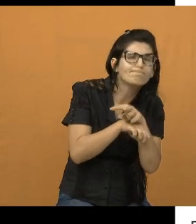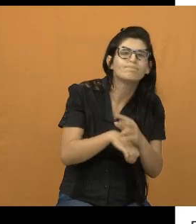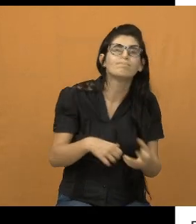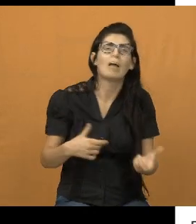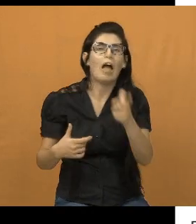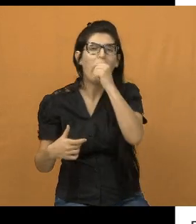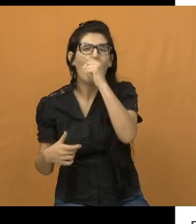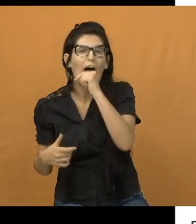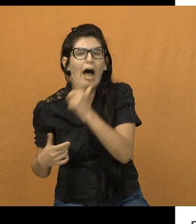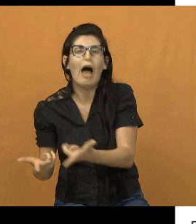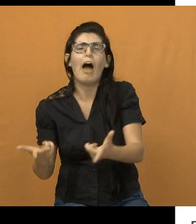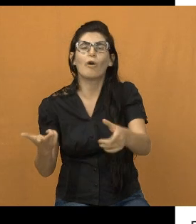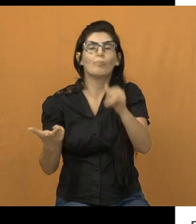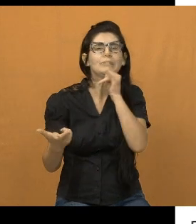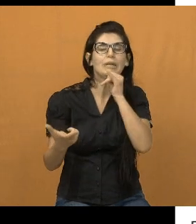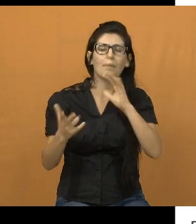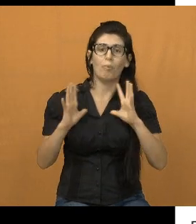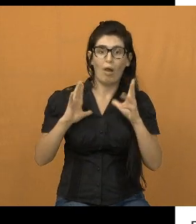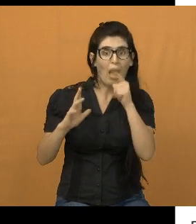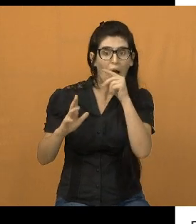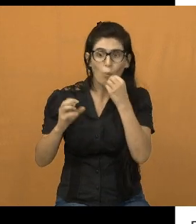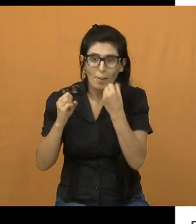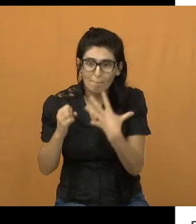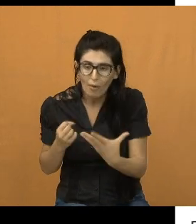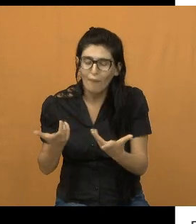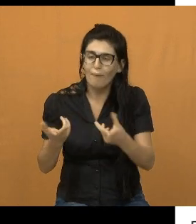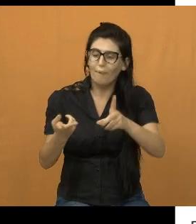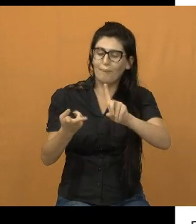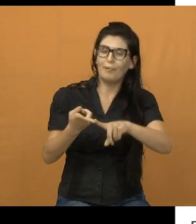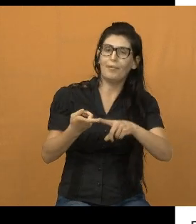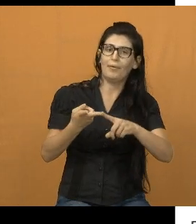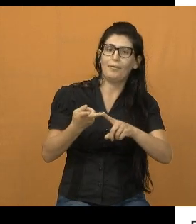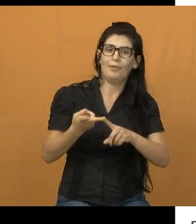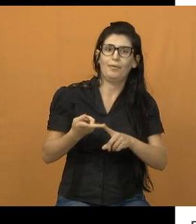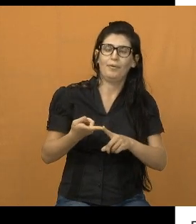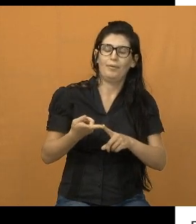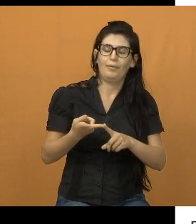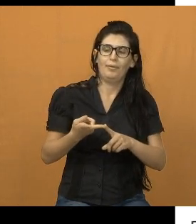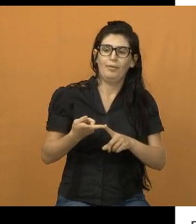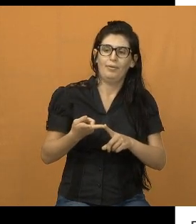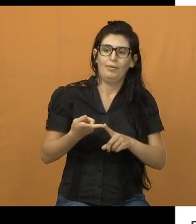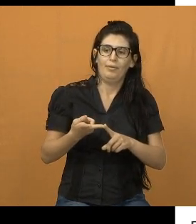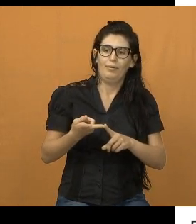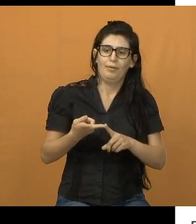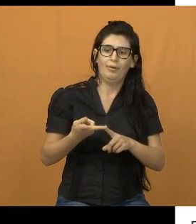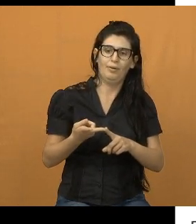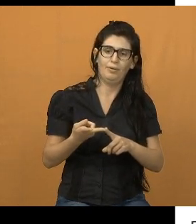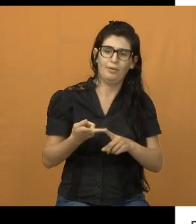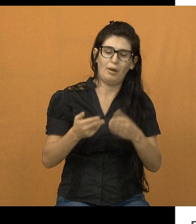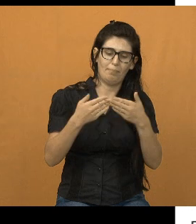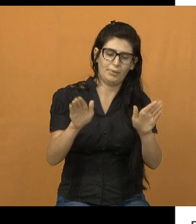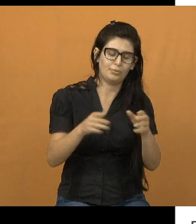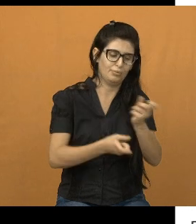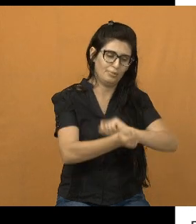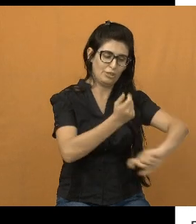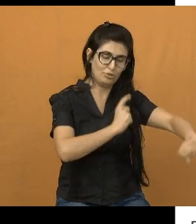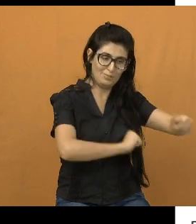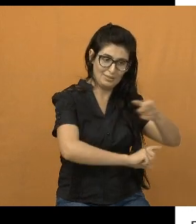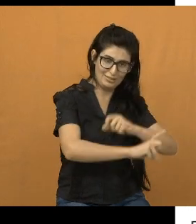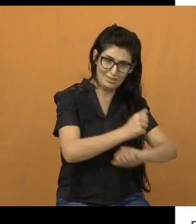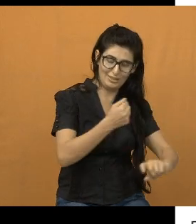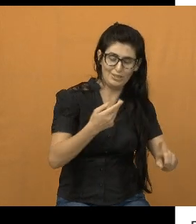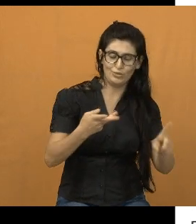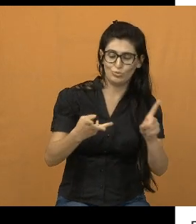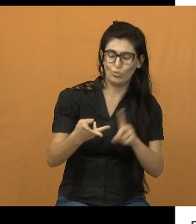Vigiágua, coleta de análise para água, análise de laudos, abertura de processo administrativo sanitário, análise de